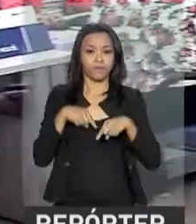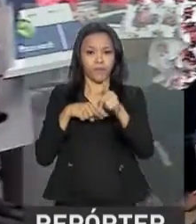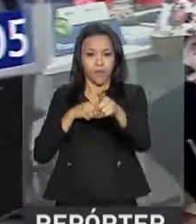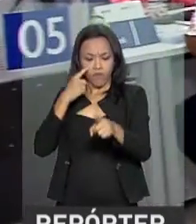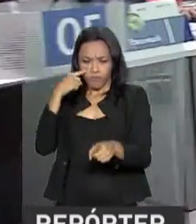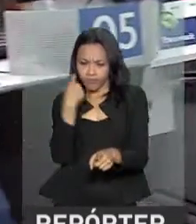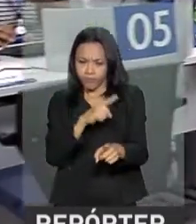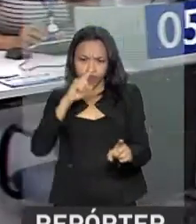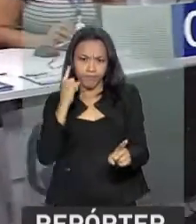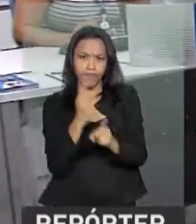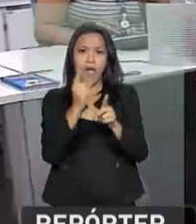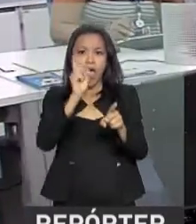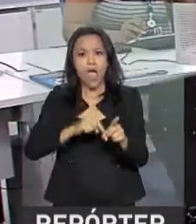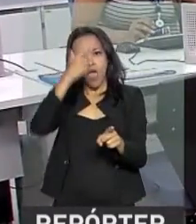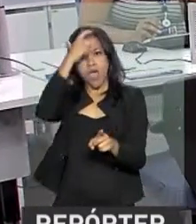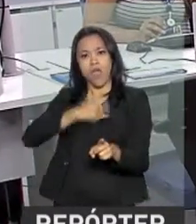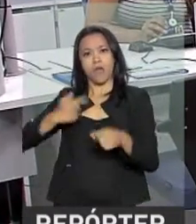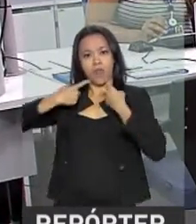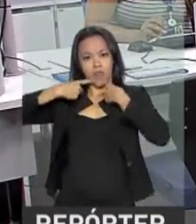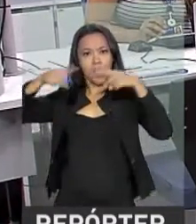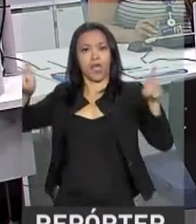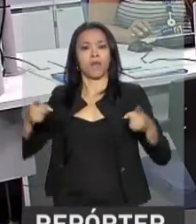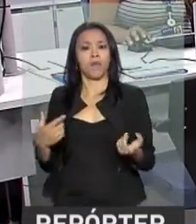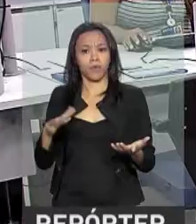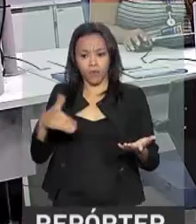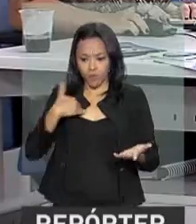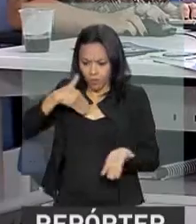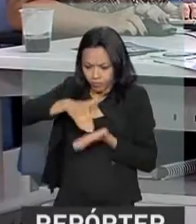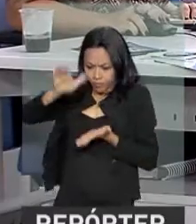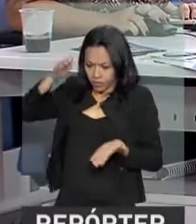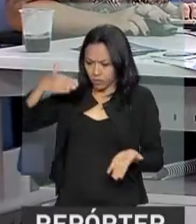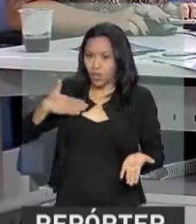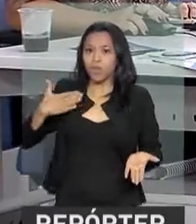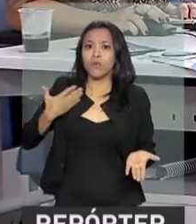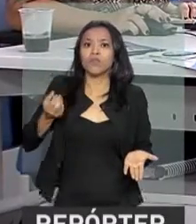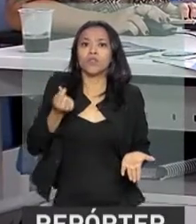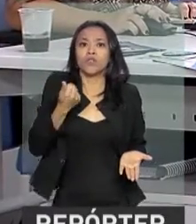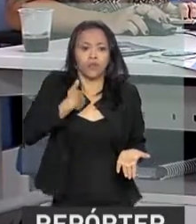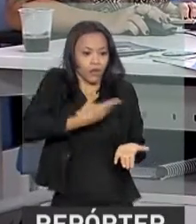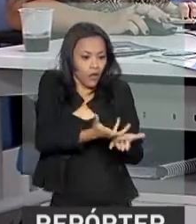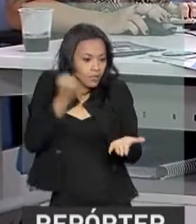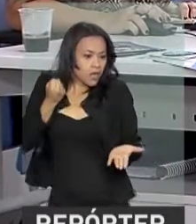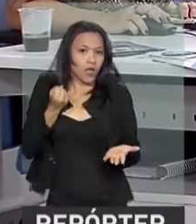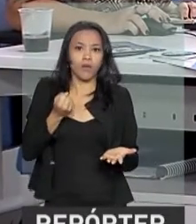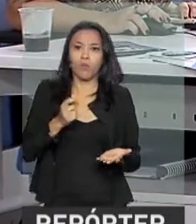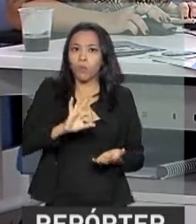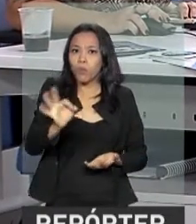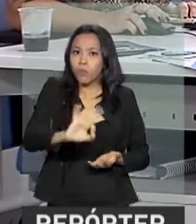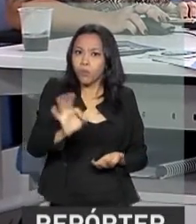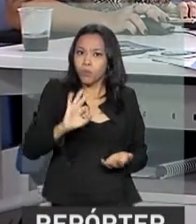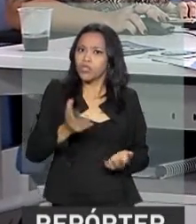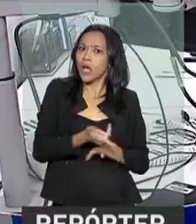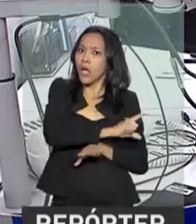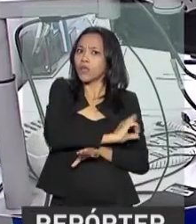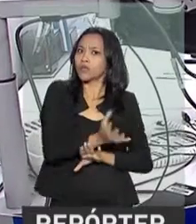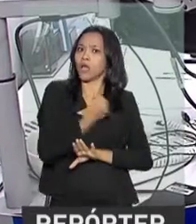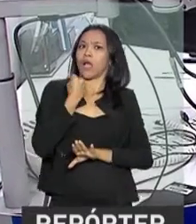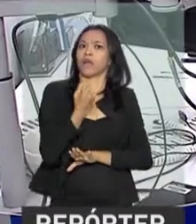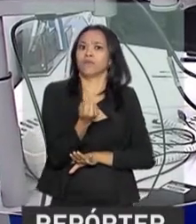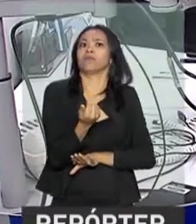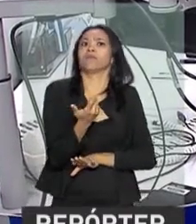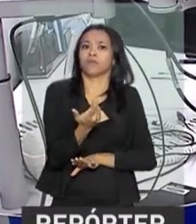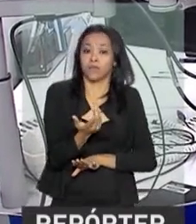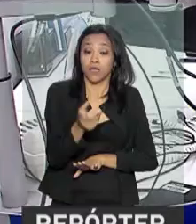denunciada pelos próprios trabalhadores que quando eram demitidos não conseguiam sacar o benefício que já tinha sido retirado foi